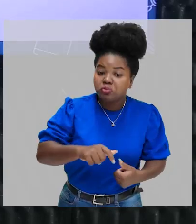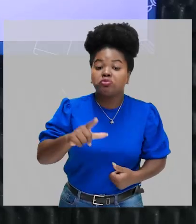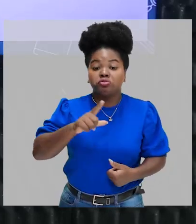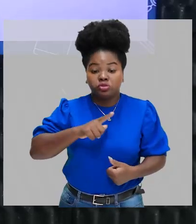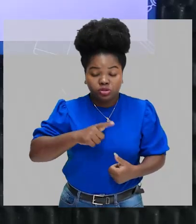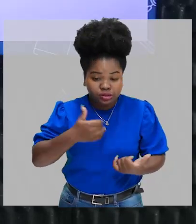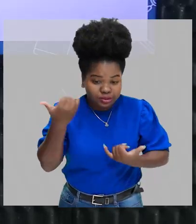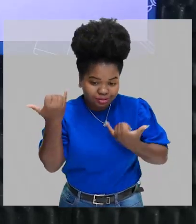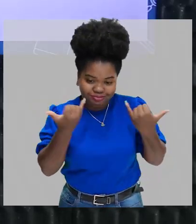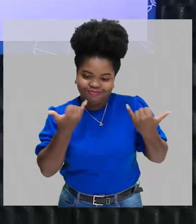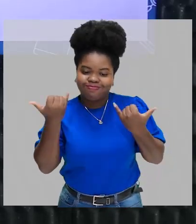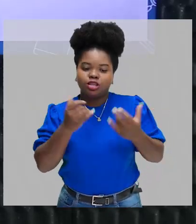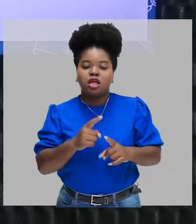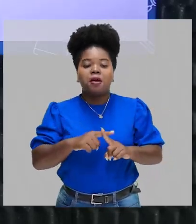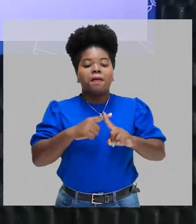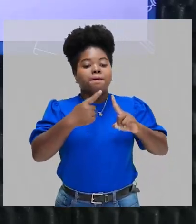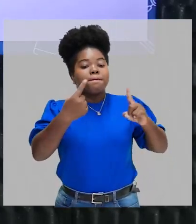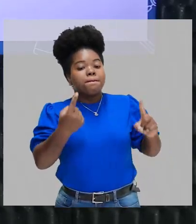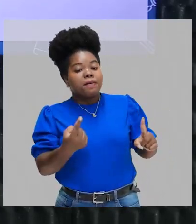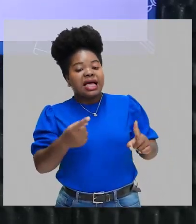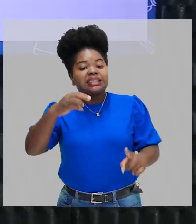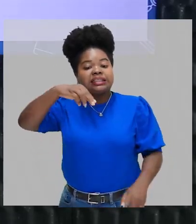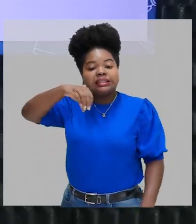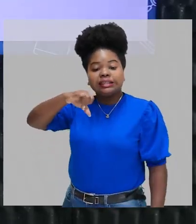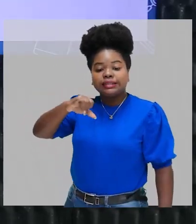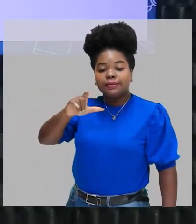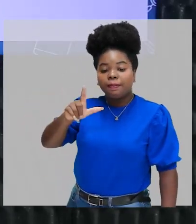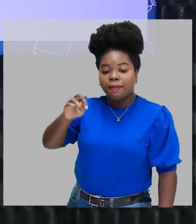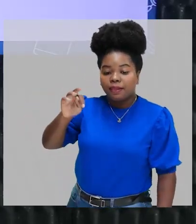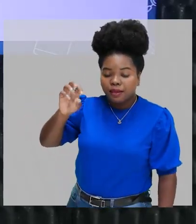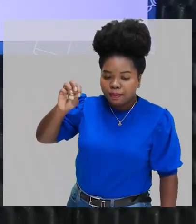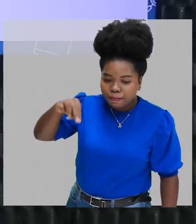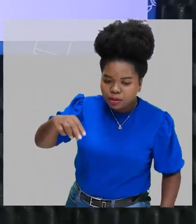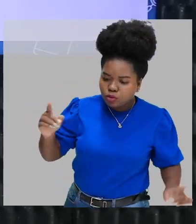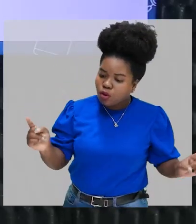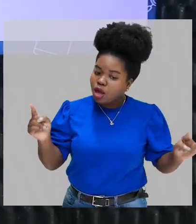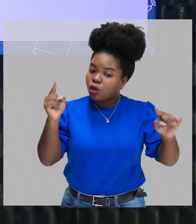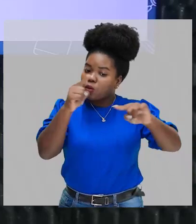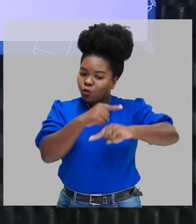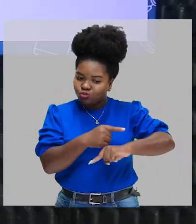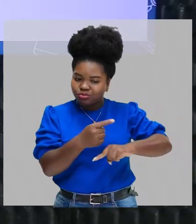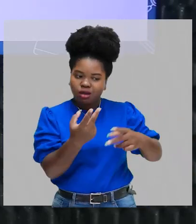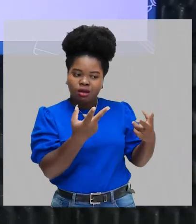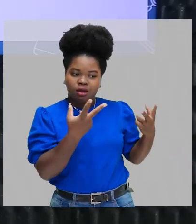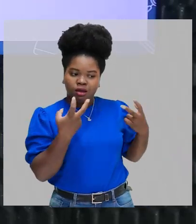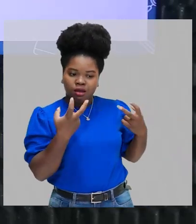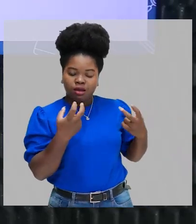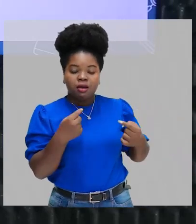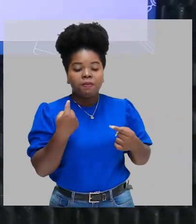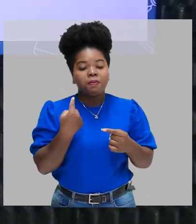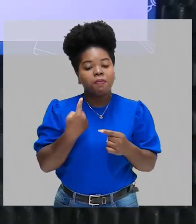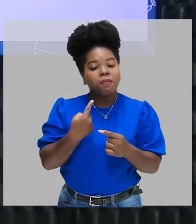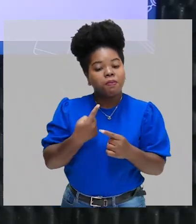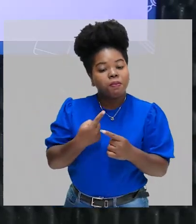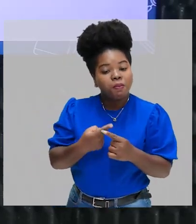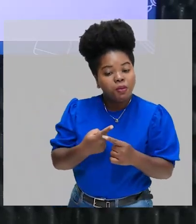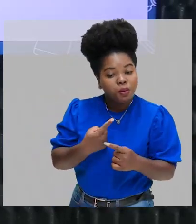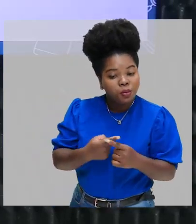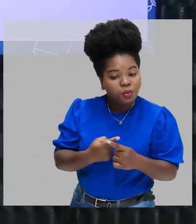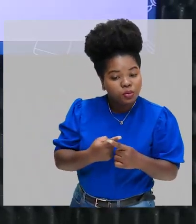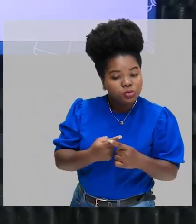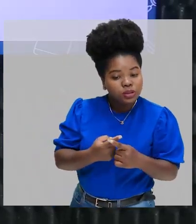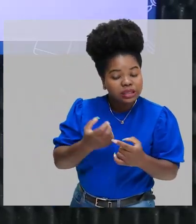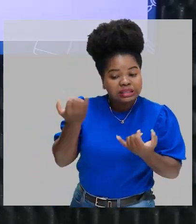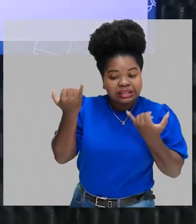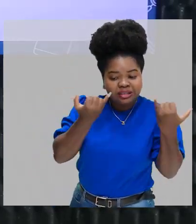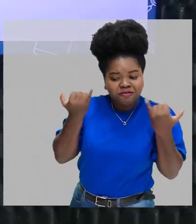ideia. Ele está sendo contra essa perspectiva de globalização, porque ele está dizendo que as notícias que circulam